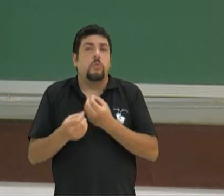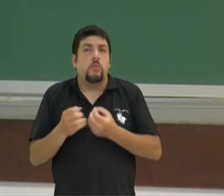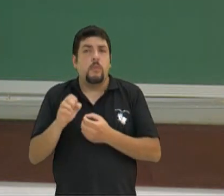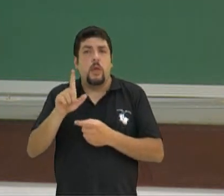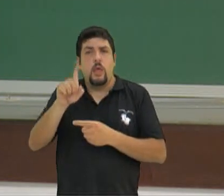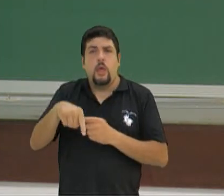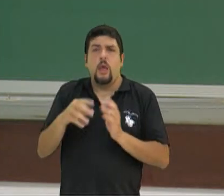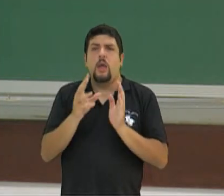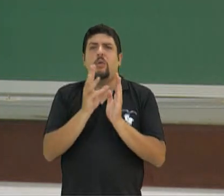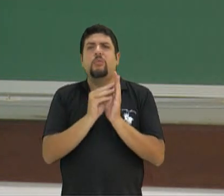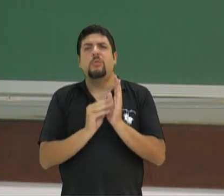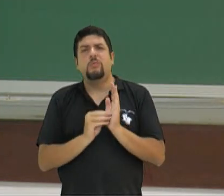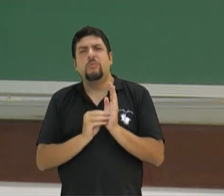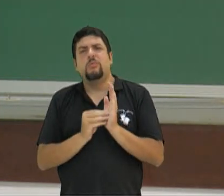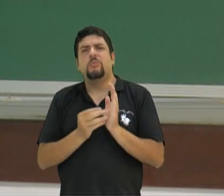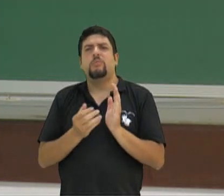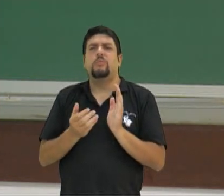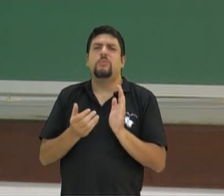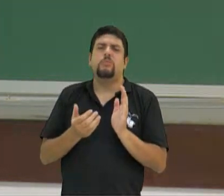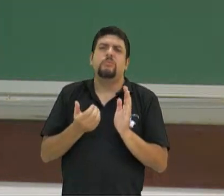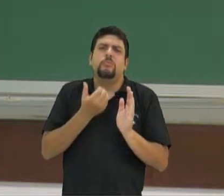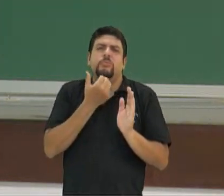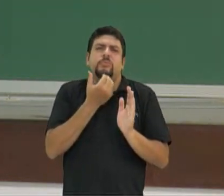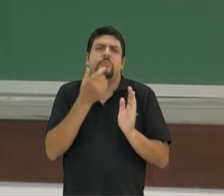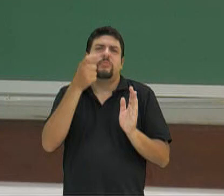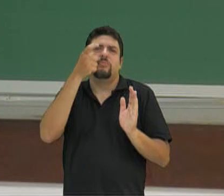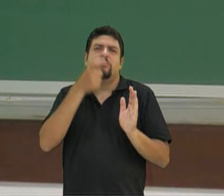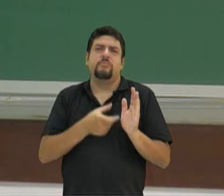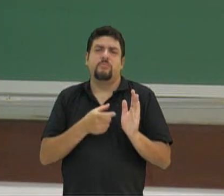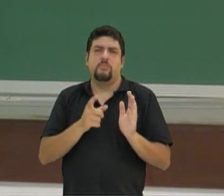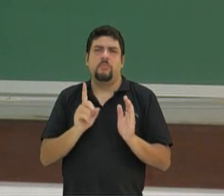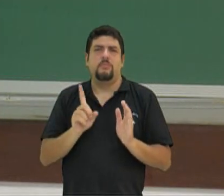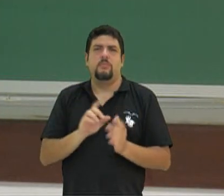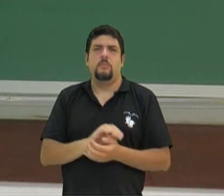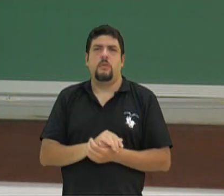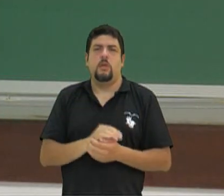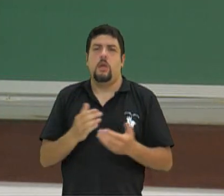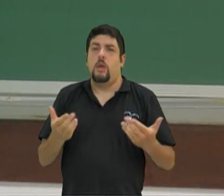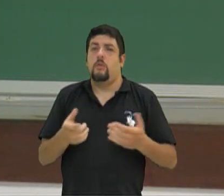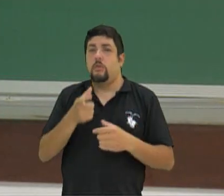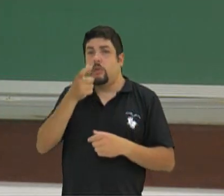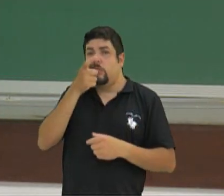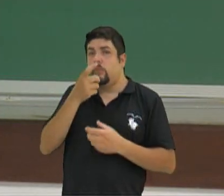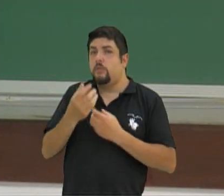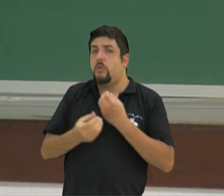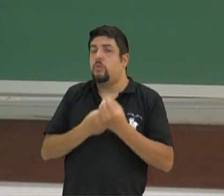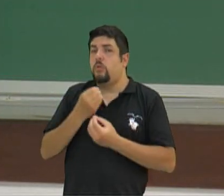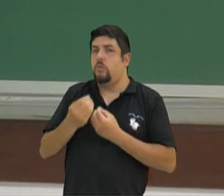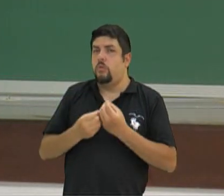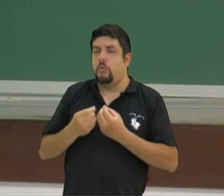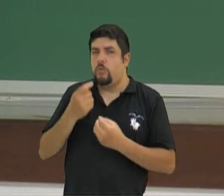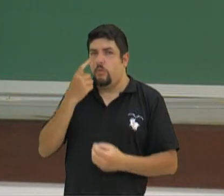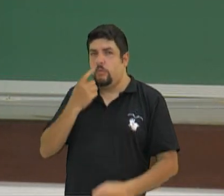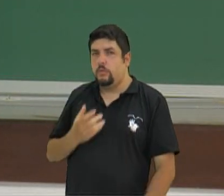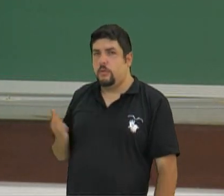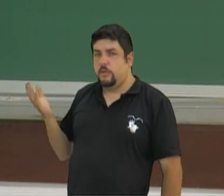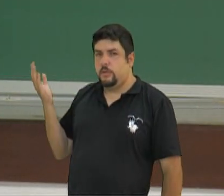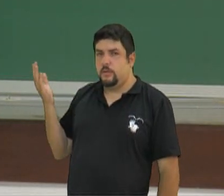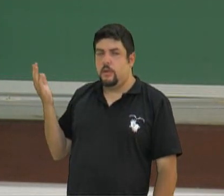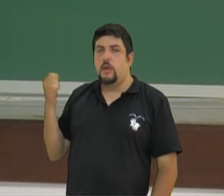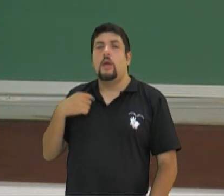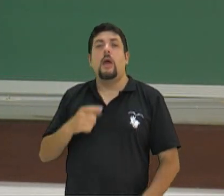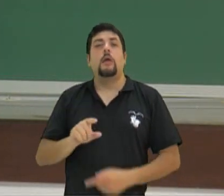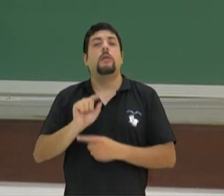conteúdos não muito interessantes, pelo menos para nós hoje, né? Então, a gente vai ver um pouquinho de como funcionou, porque é aqui que deu